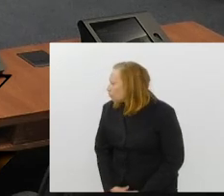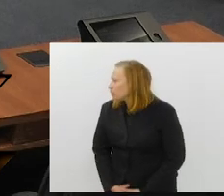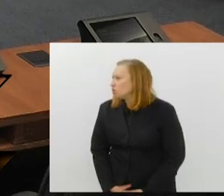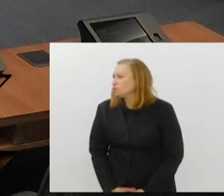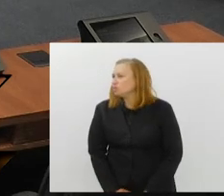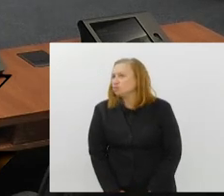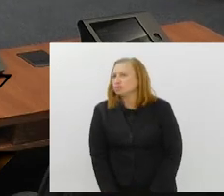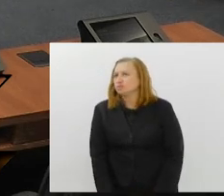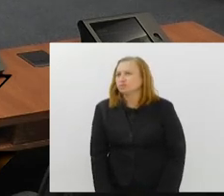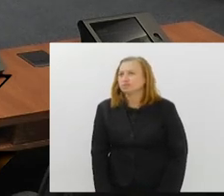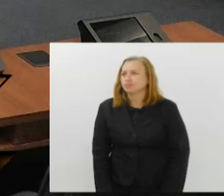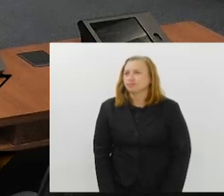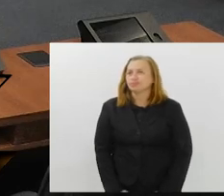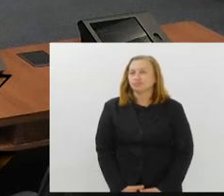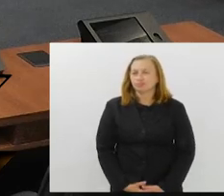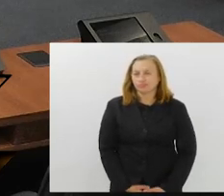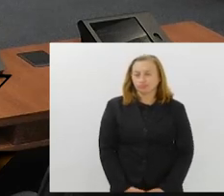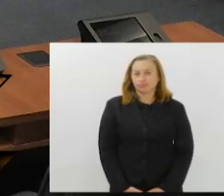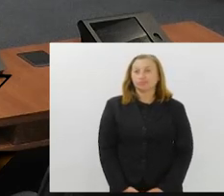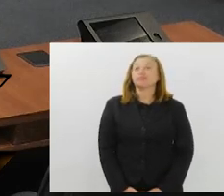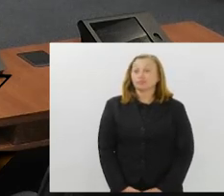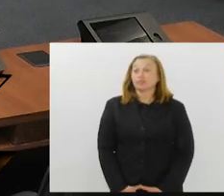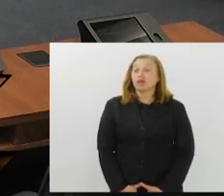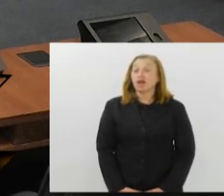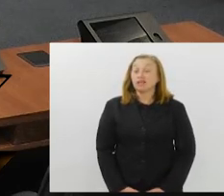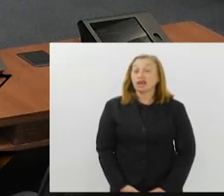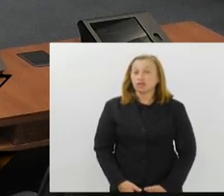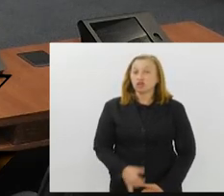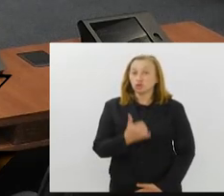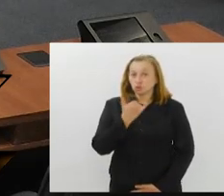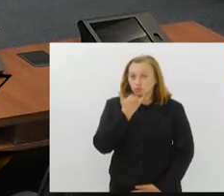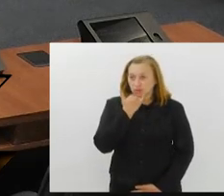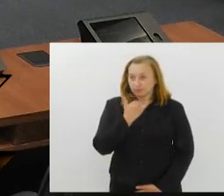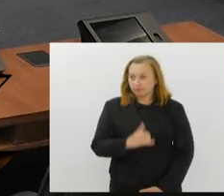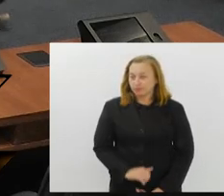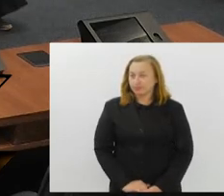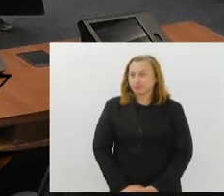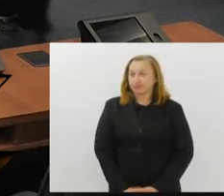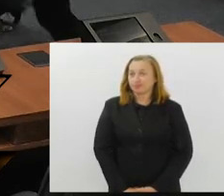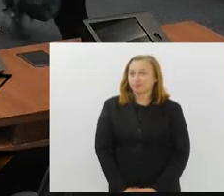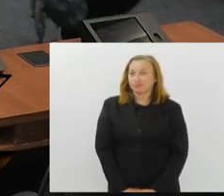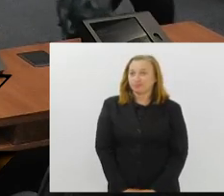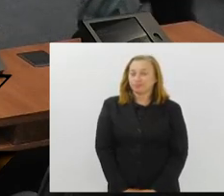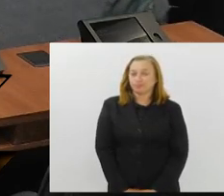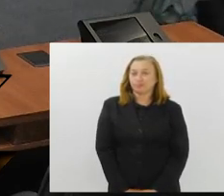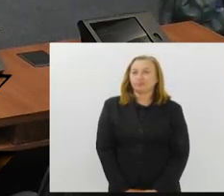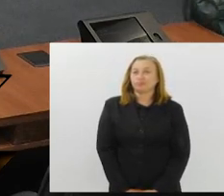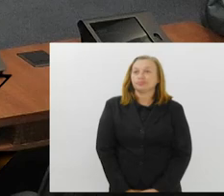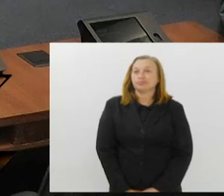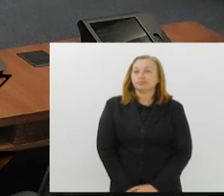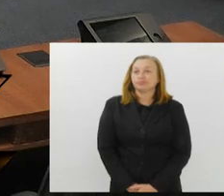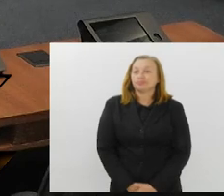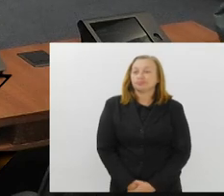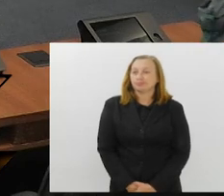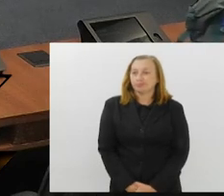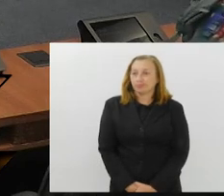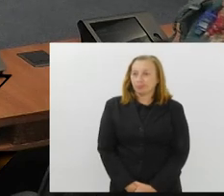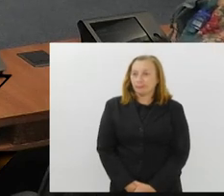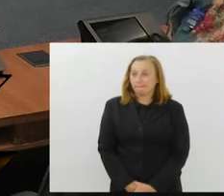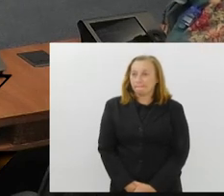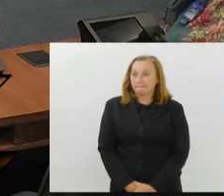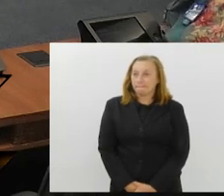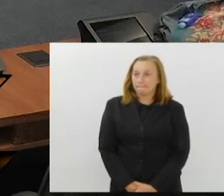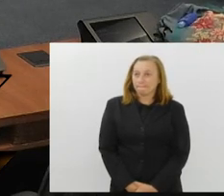muita satisfação estamos entregando a medalha Tiradentes pro nosso homenageado advogado